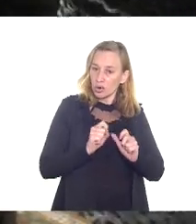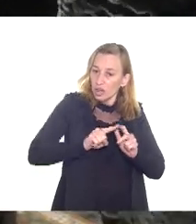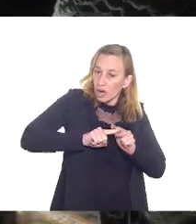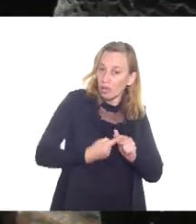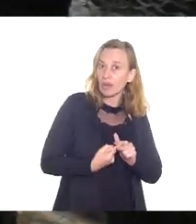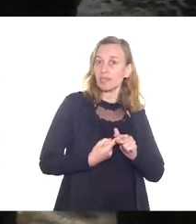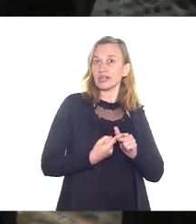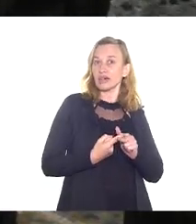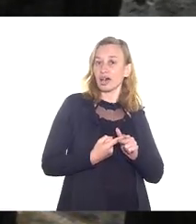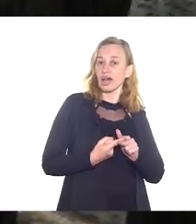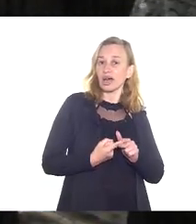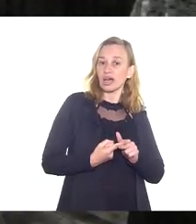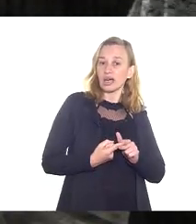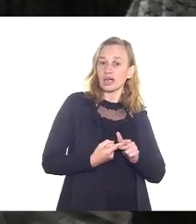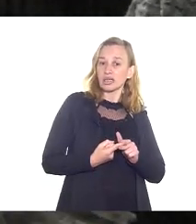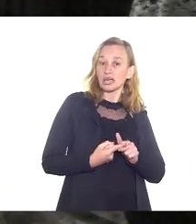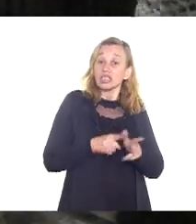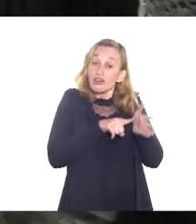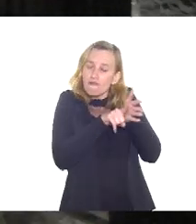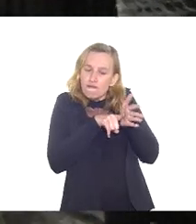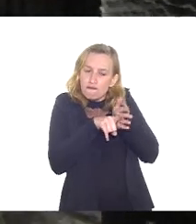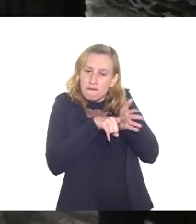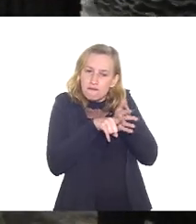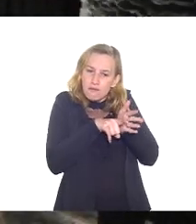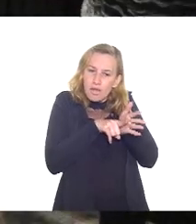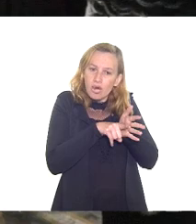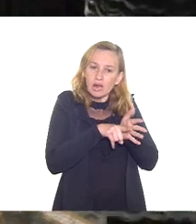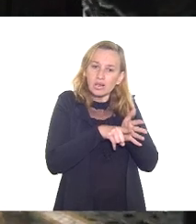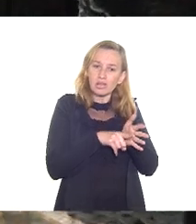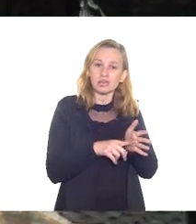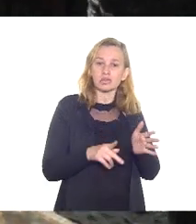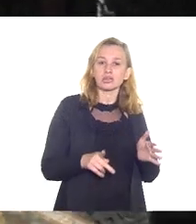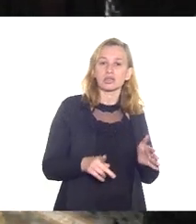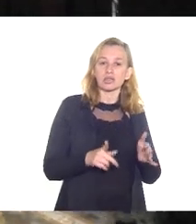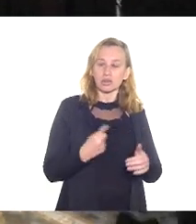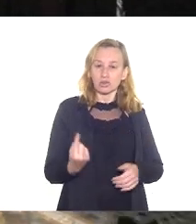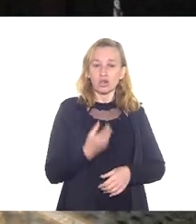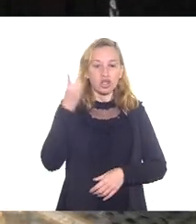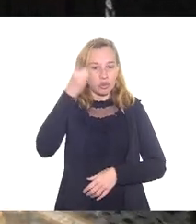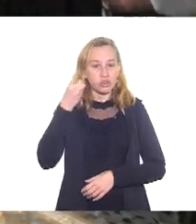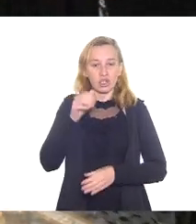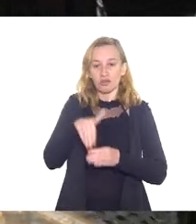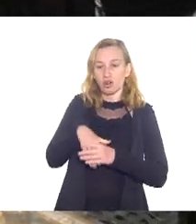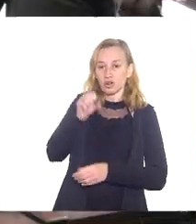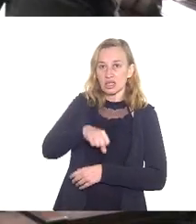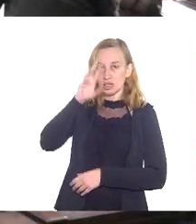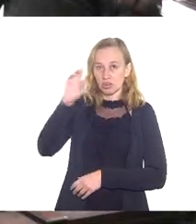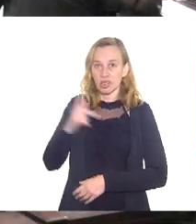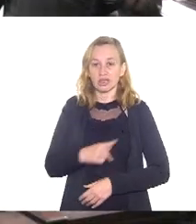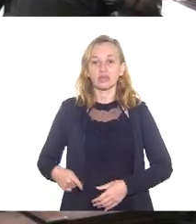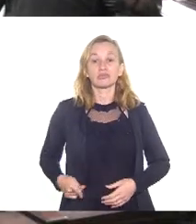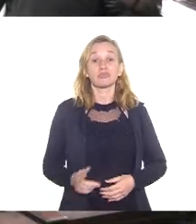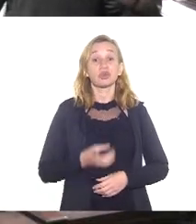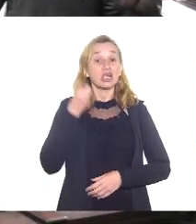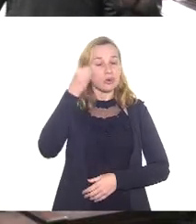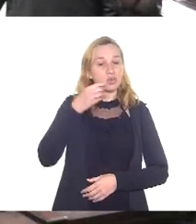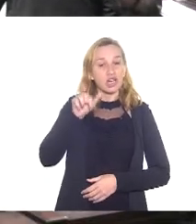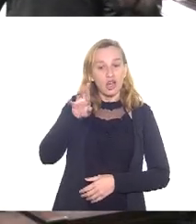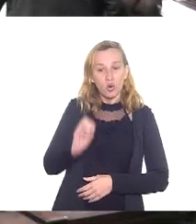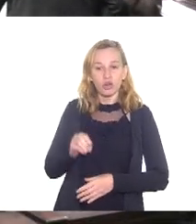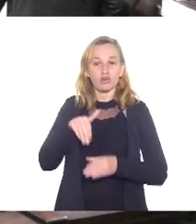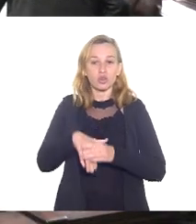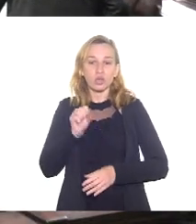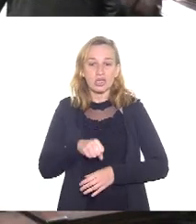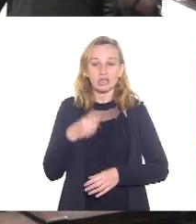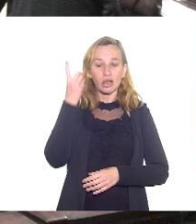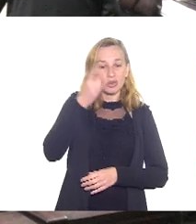regulamentar essa fiscalização por parte dos deputados. Eu voto sim, senhor presidente. Deputado Eurico Júnior votou sim.